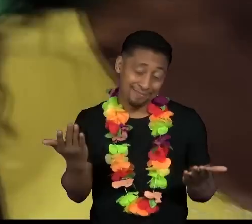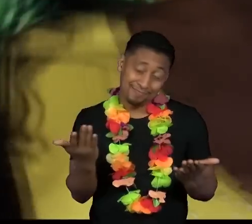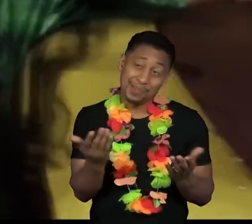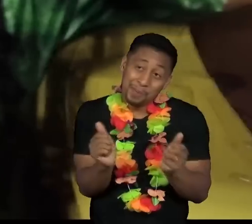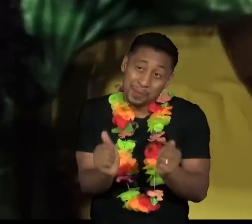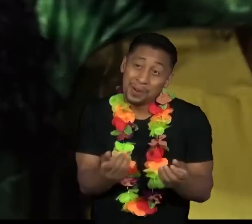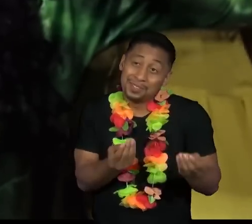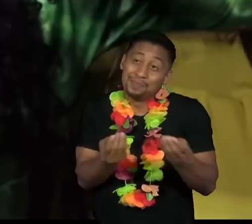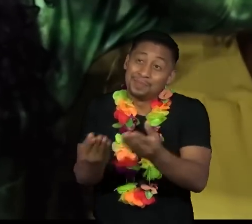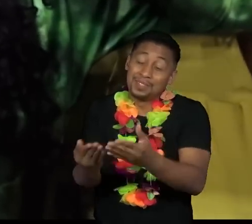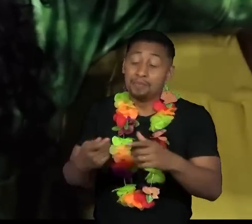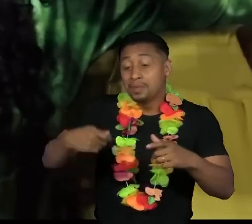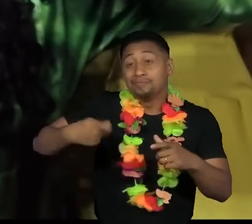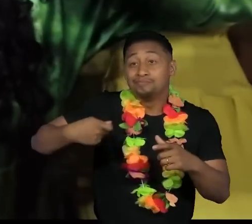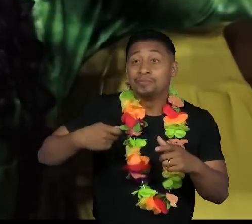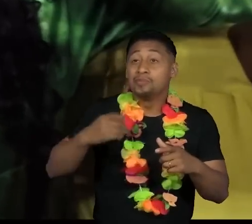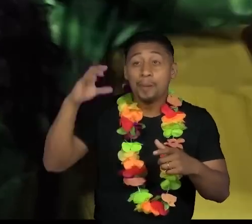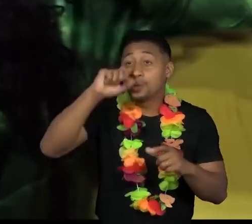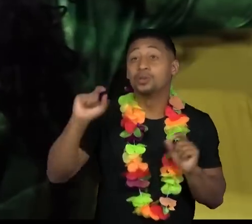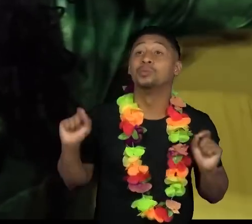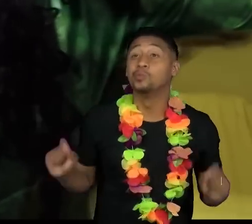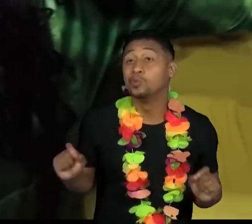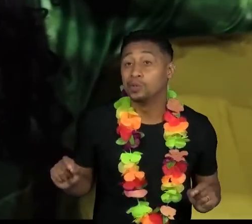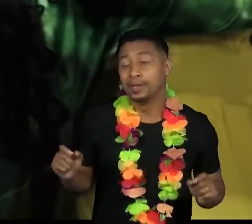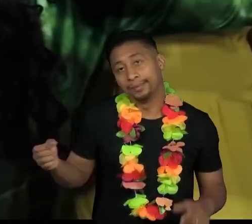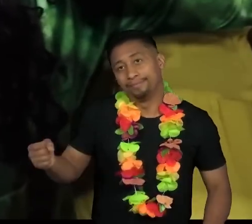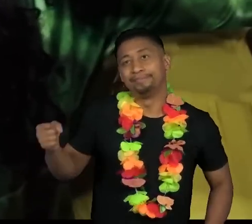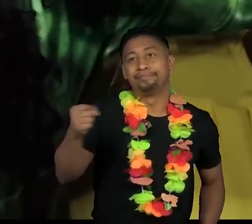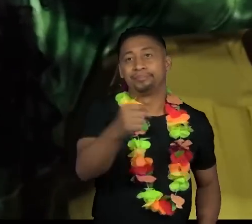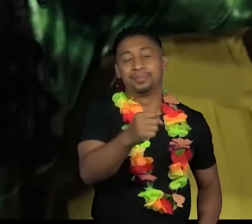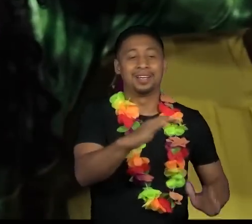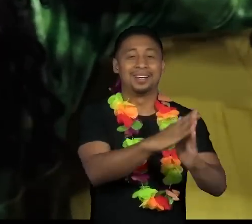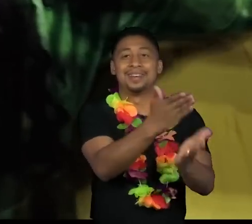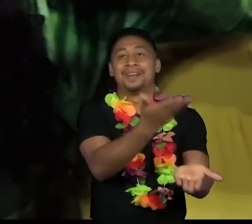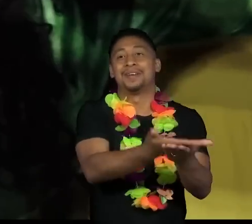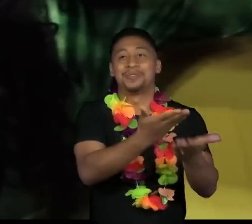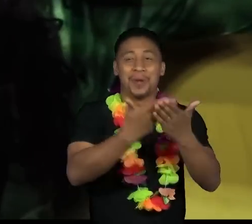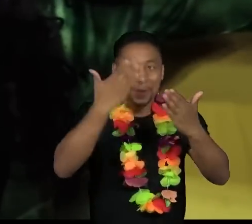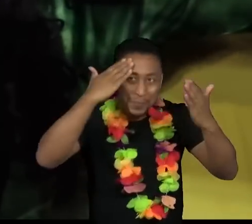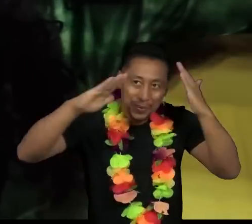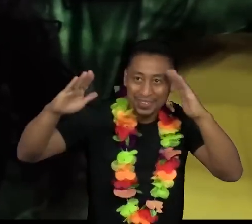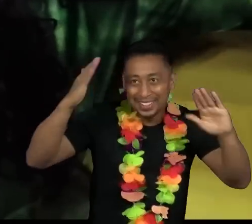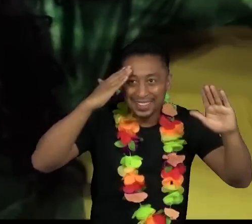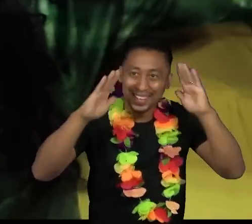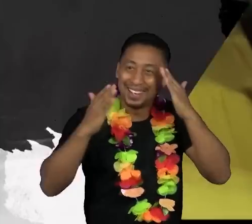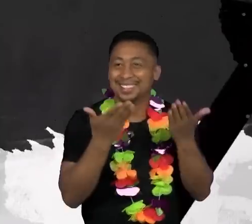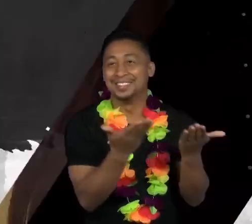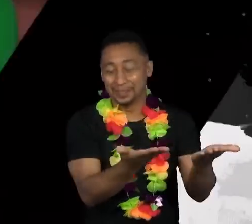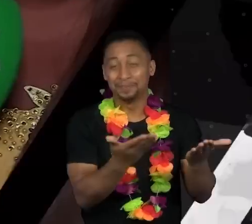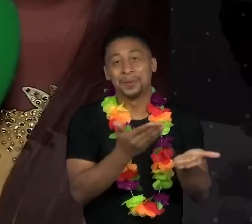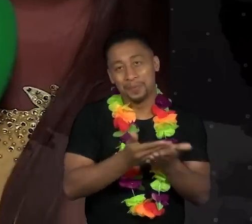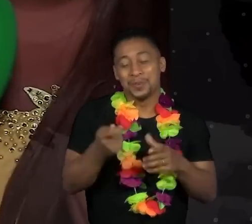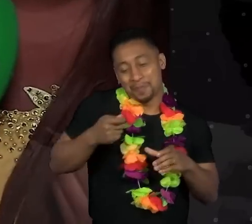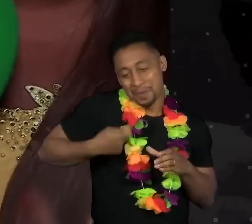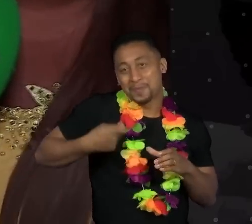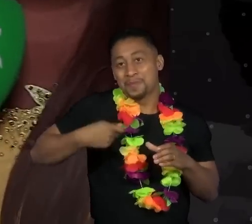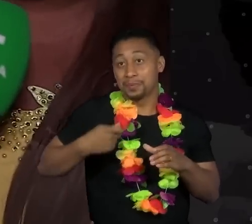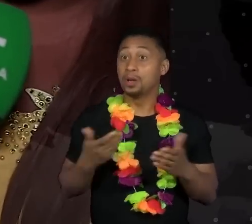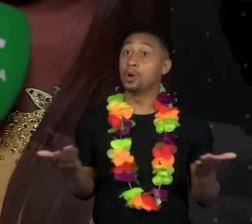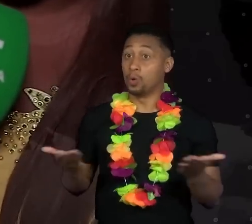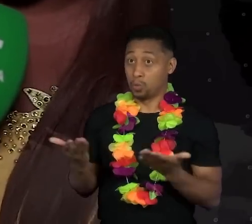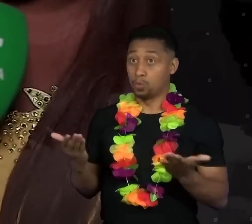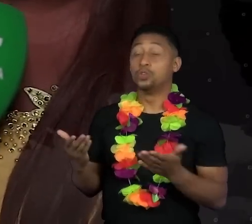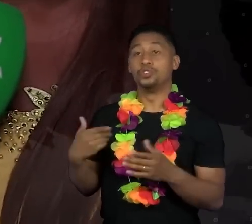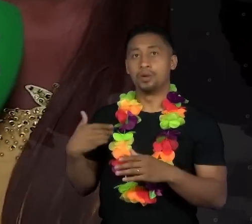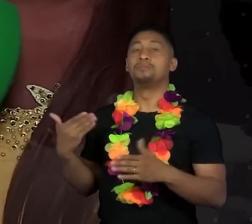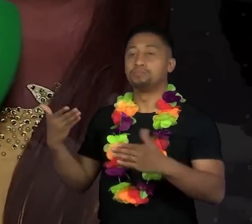vai aprender tamborim com quem? Vou ter que pôr na escolinha, né? Na escolinha da mocidade. Ela começou na bateria, né? Hoje eu desfilo como composição